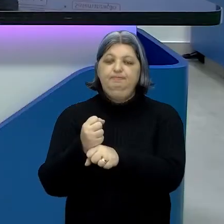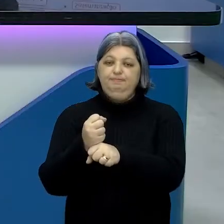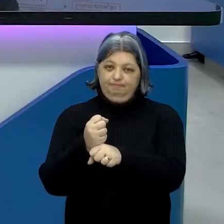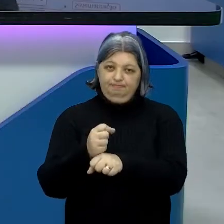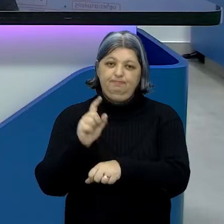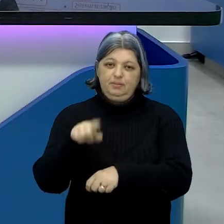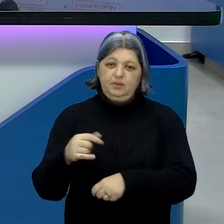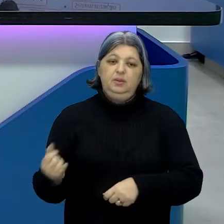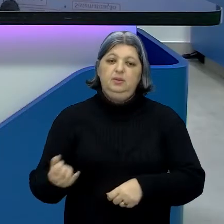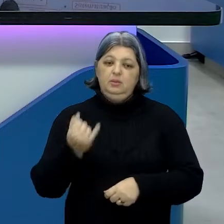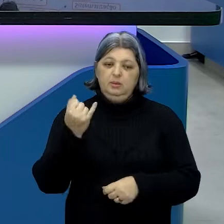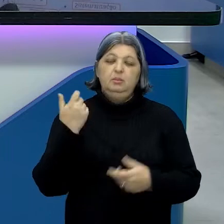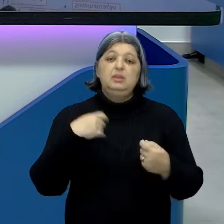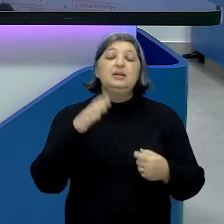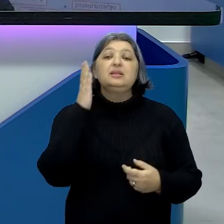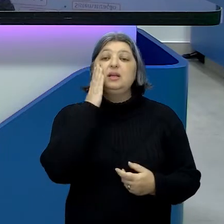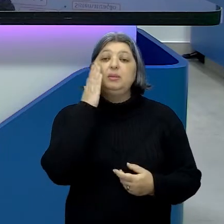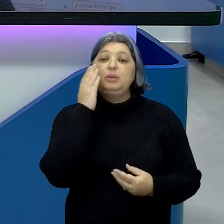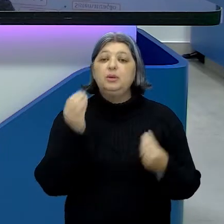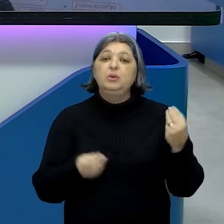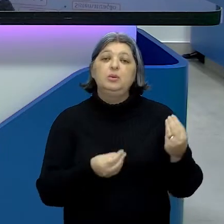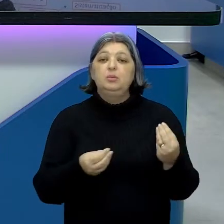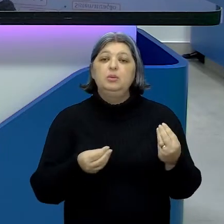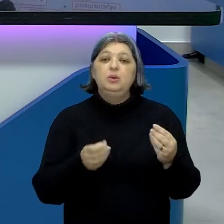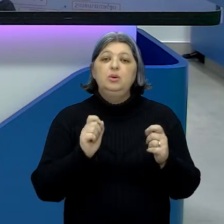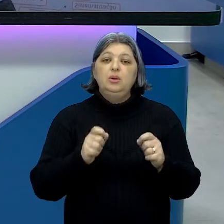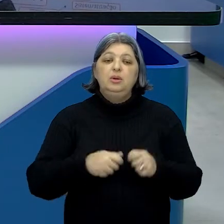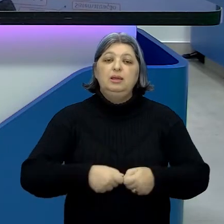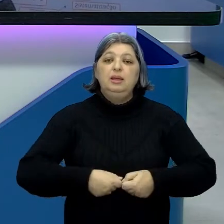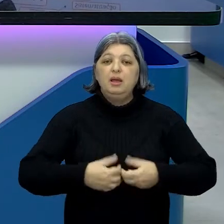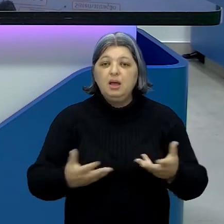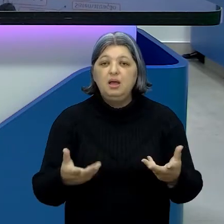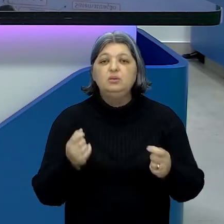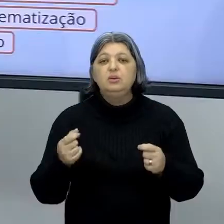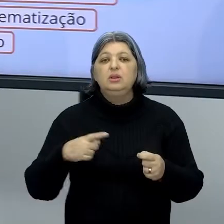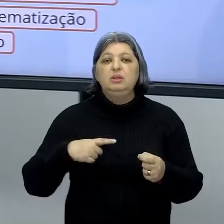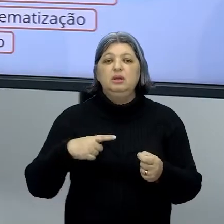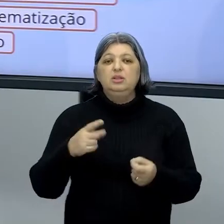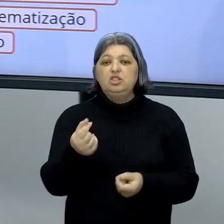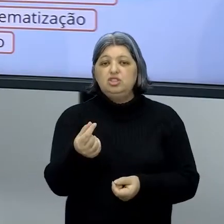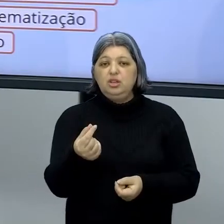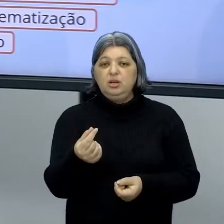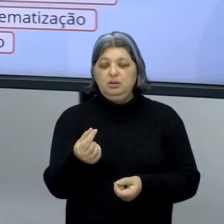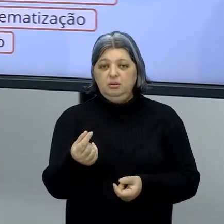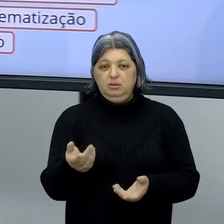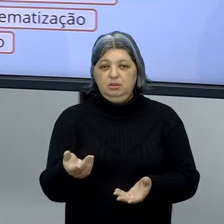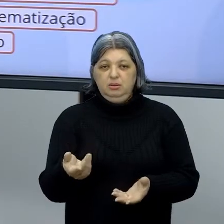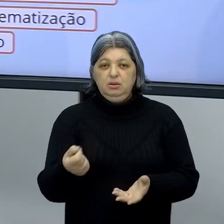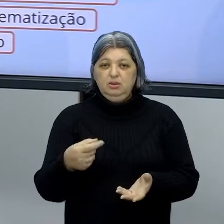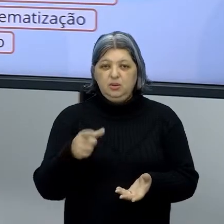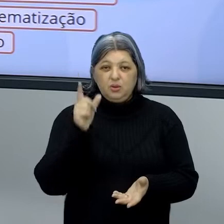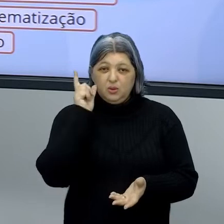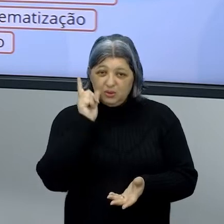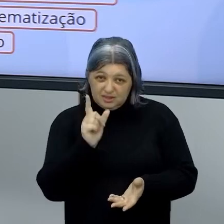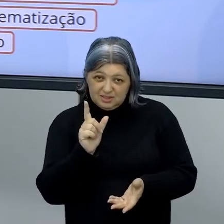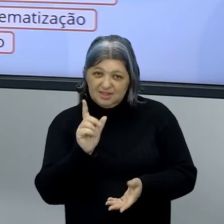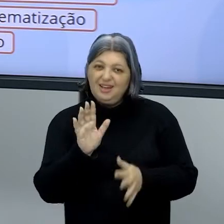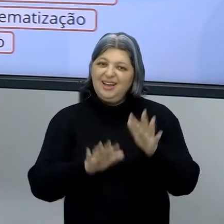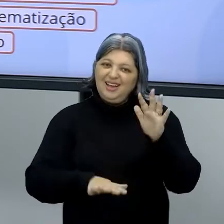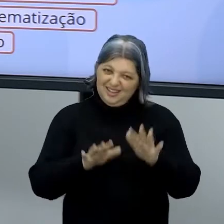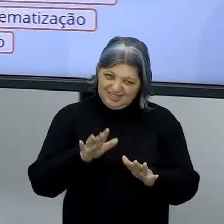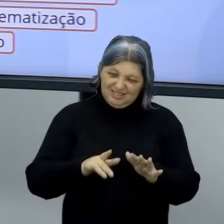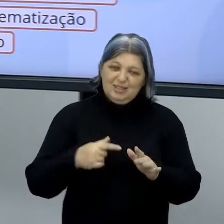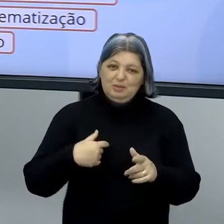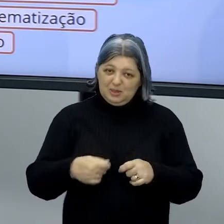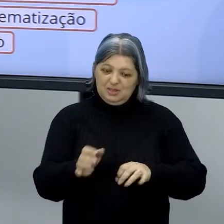tem que saber aí contabilmente o que você gasta e o que entra de dinheiro. O que gasta geralmente é um pouquinho mais do que entra, mas a